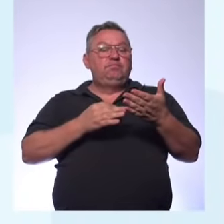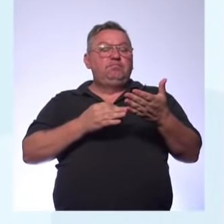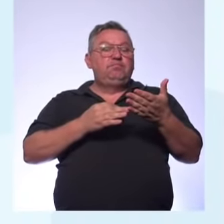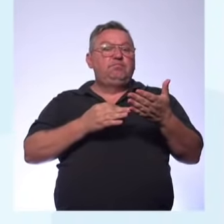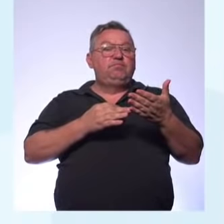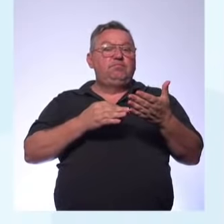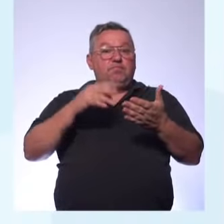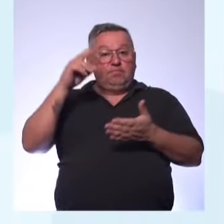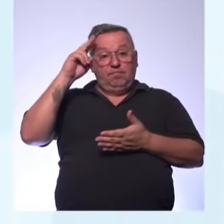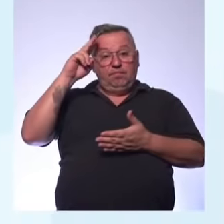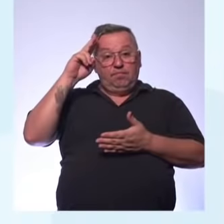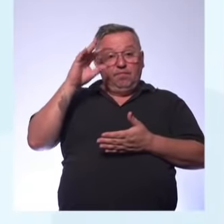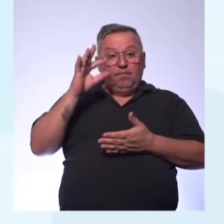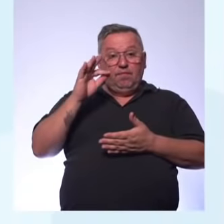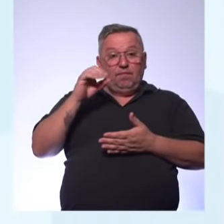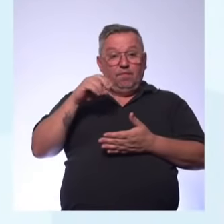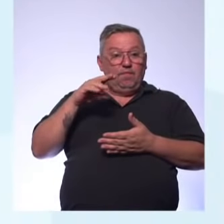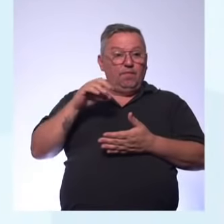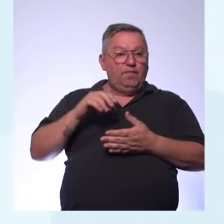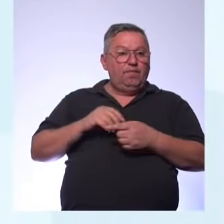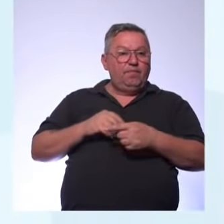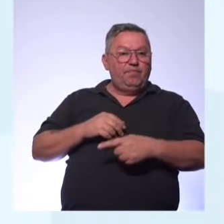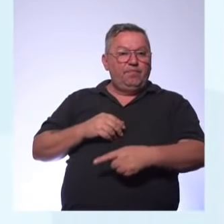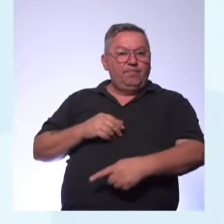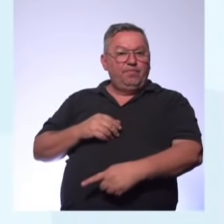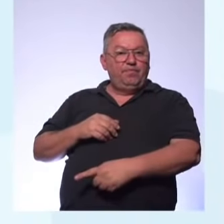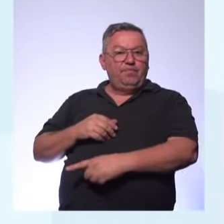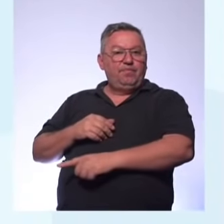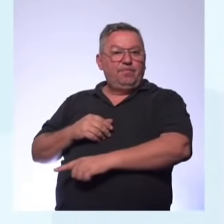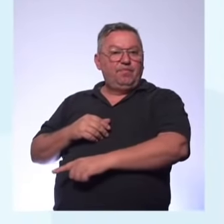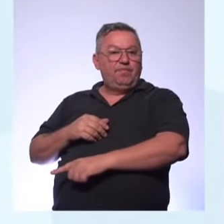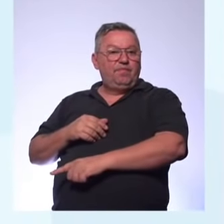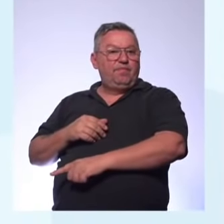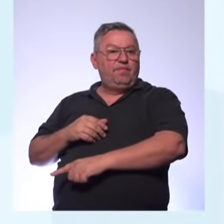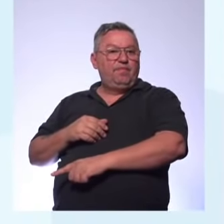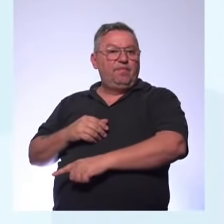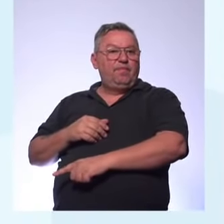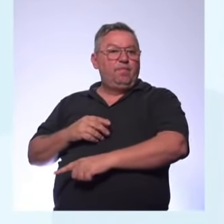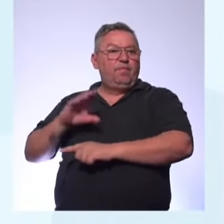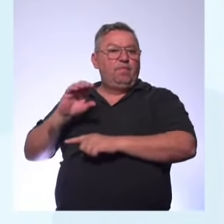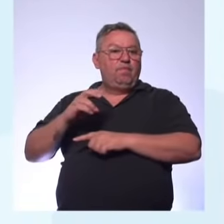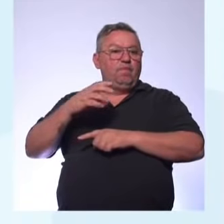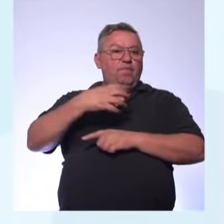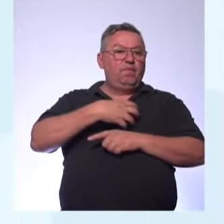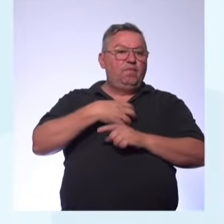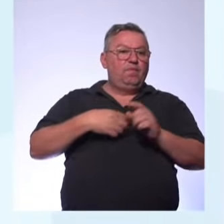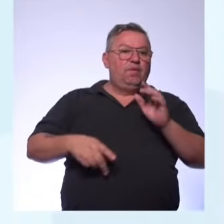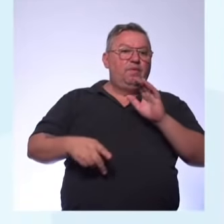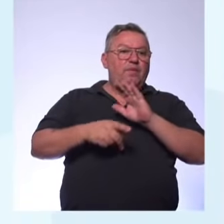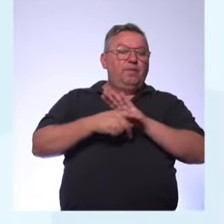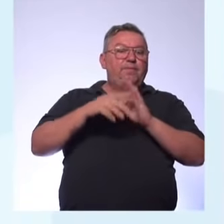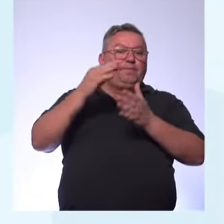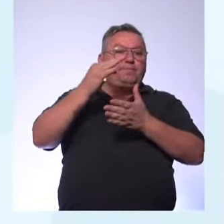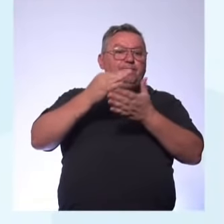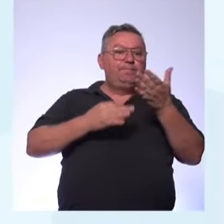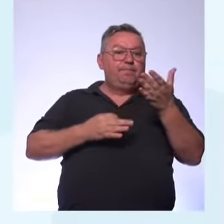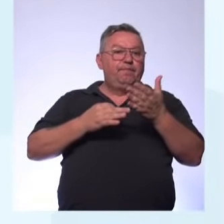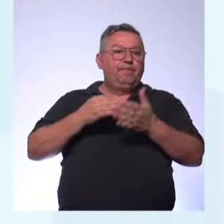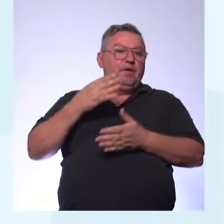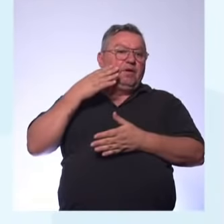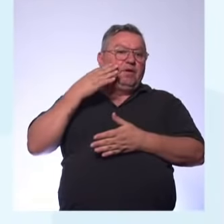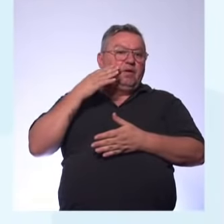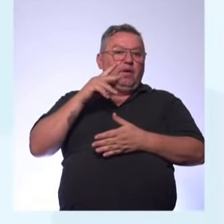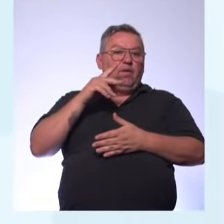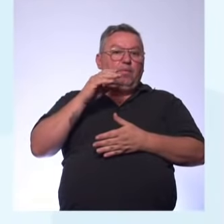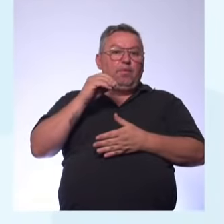lembra na fonte, é só você olhar a fonte que ela tem a resposta, ou o formato do texto, né? Esse formato de texto a gente sabe